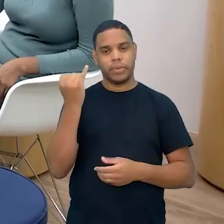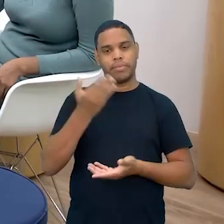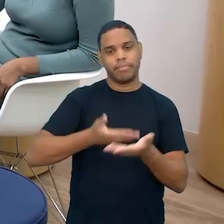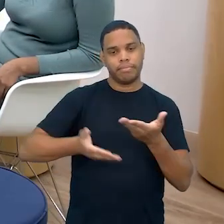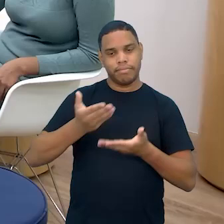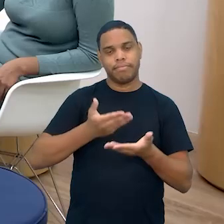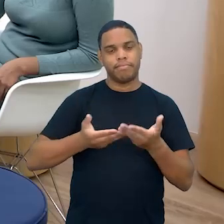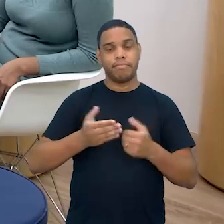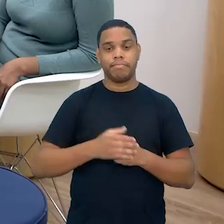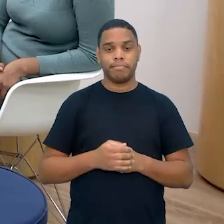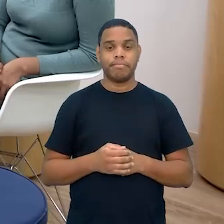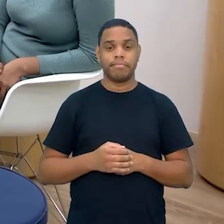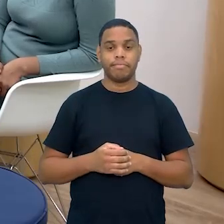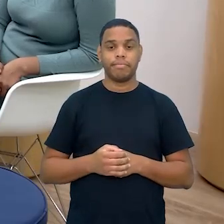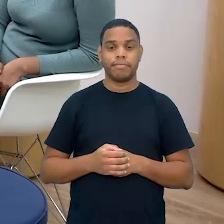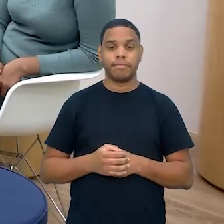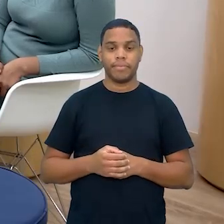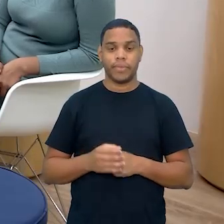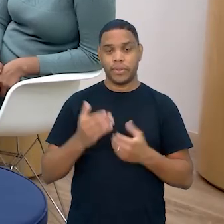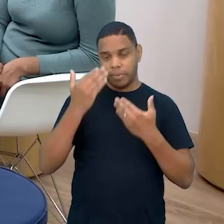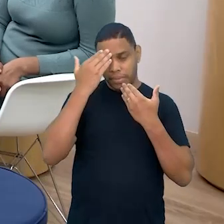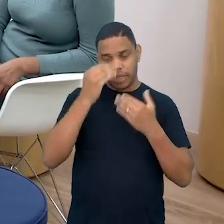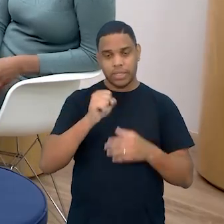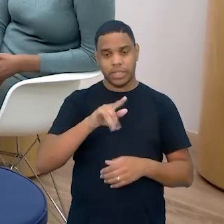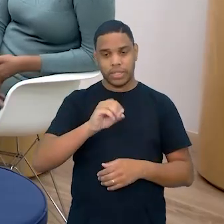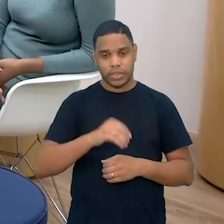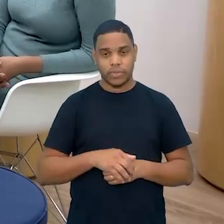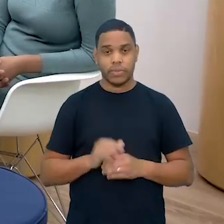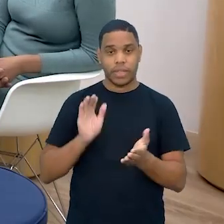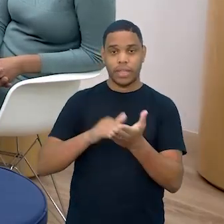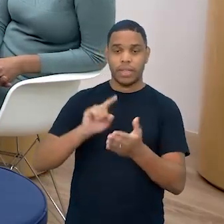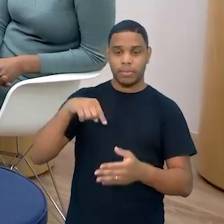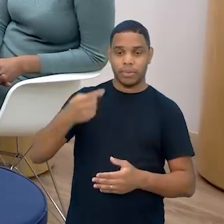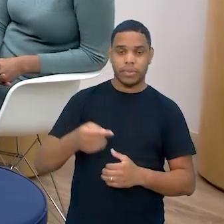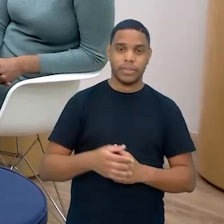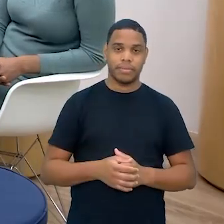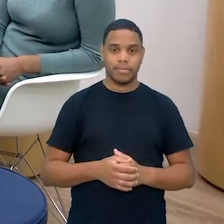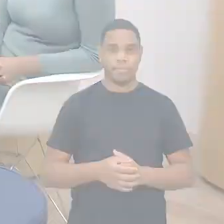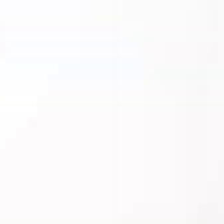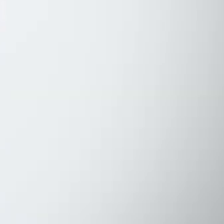É muito importante para nós esse retorno. Obrigada, Sérgio. Obrigado e até a a próxima.